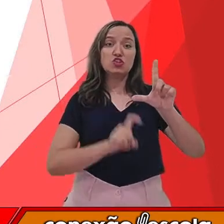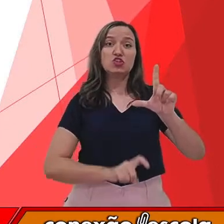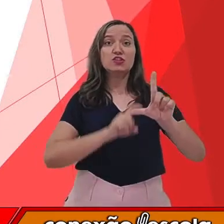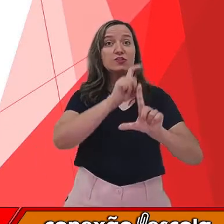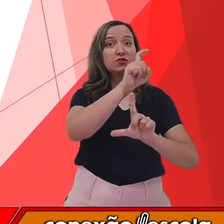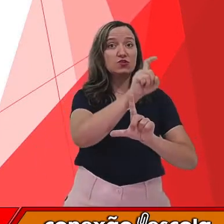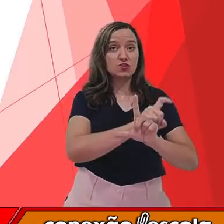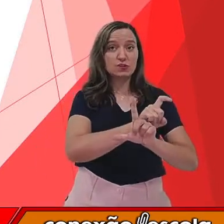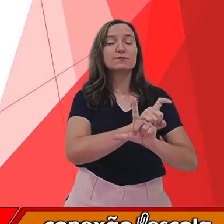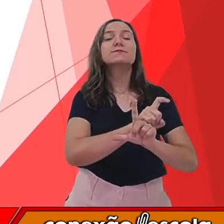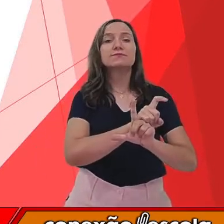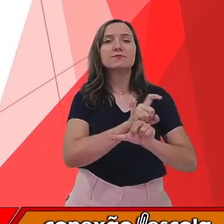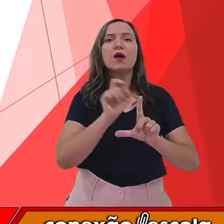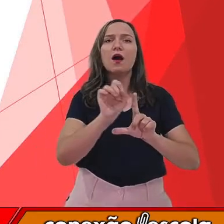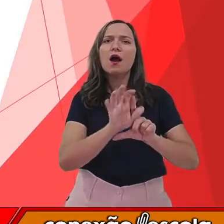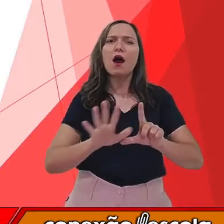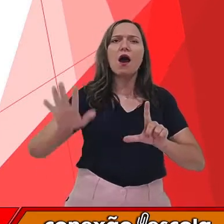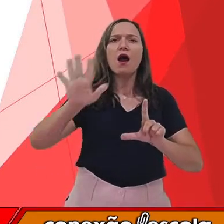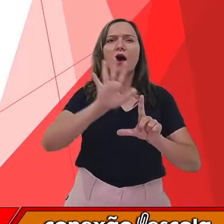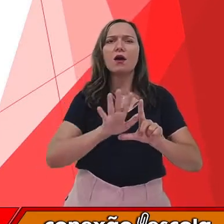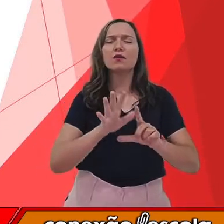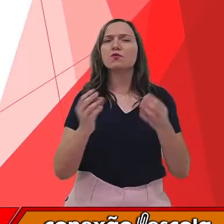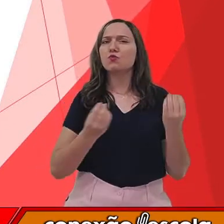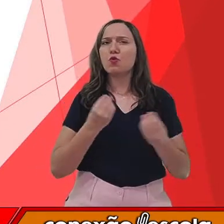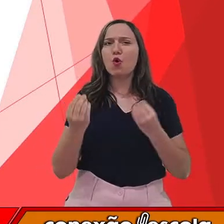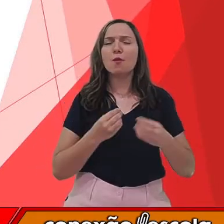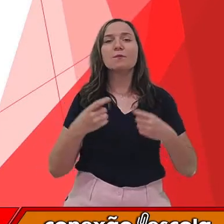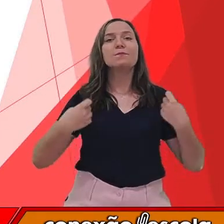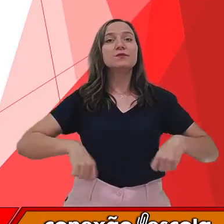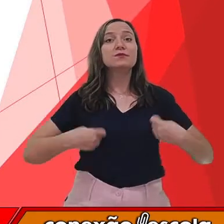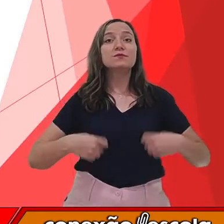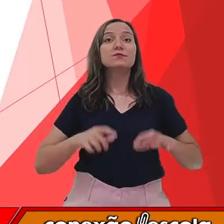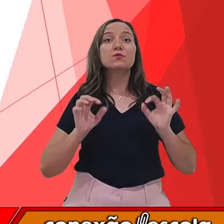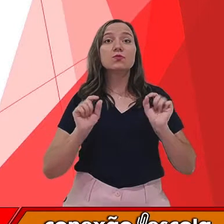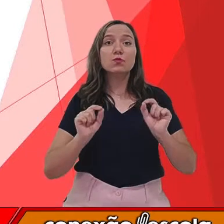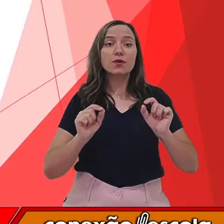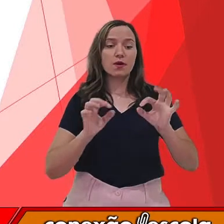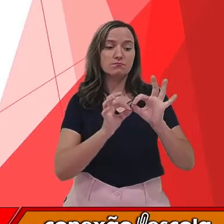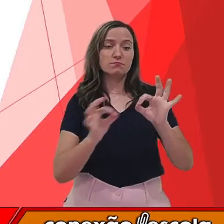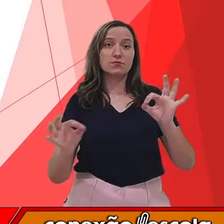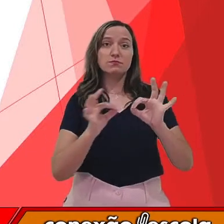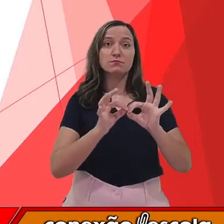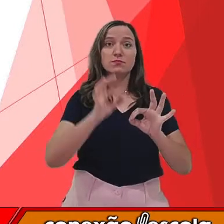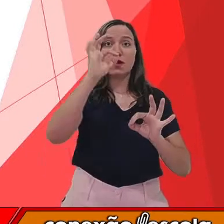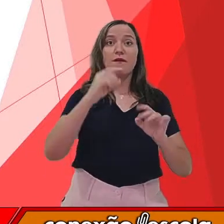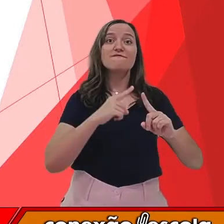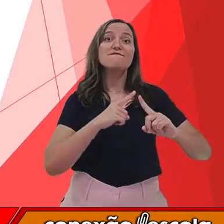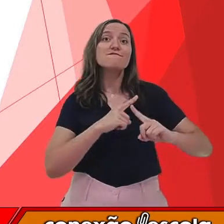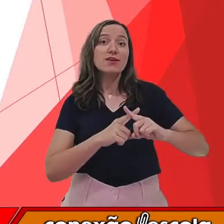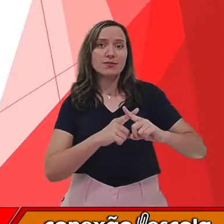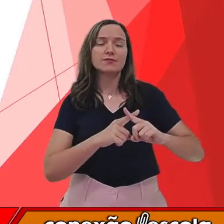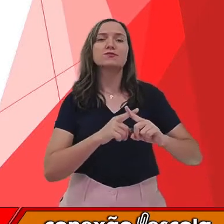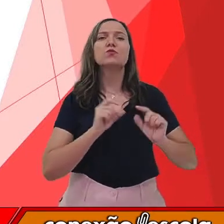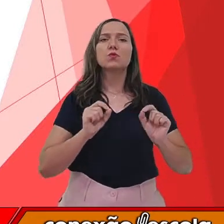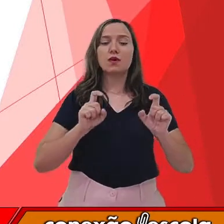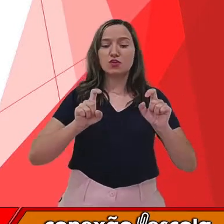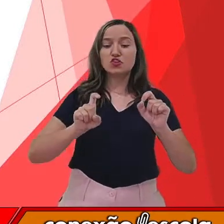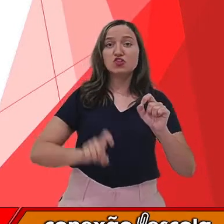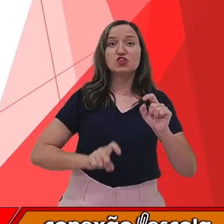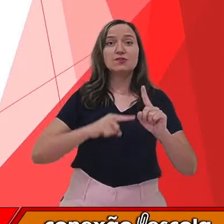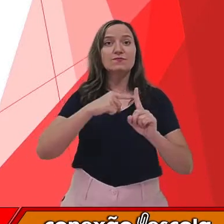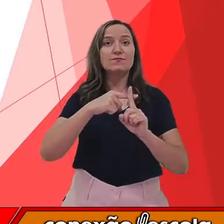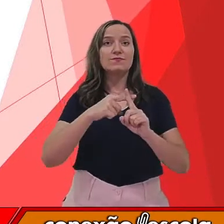de cada lado e para descobrir a área de um quadrado basta multiplicar um lado pelo outro lado ou seja X